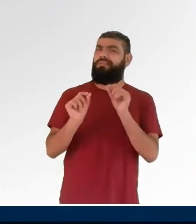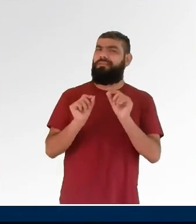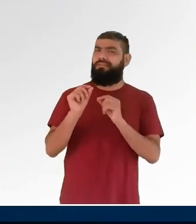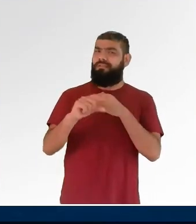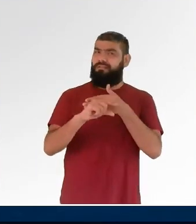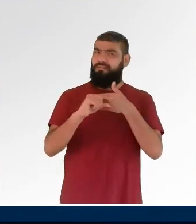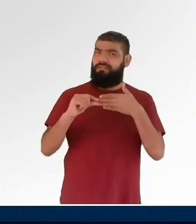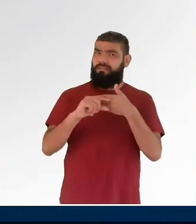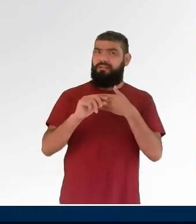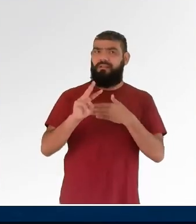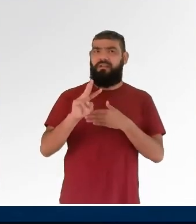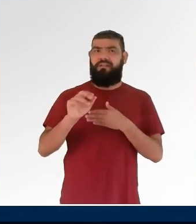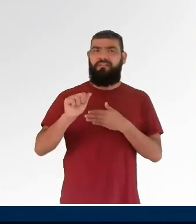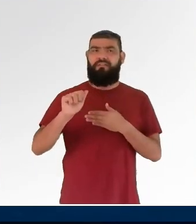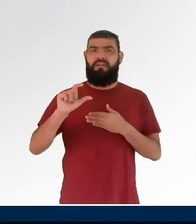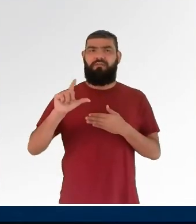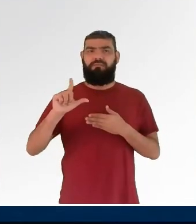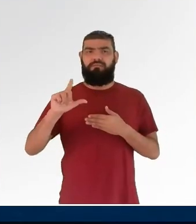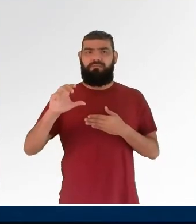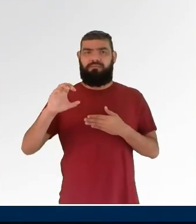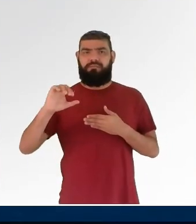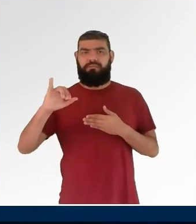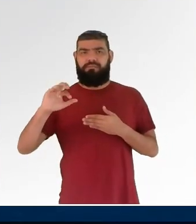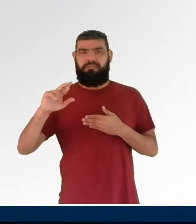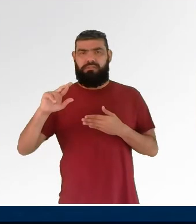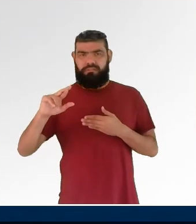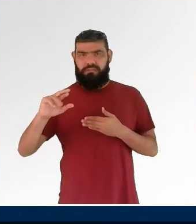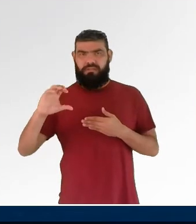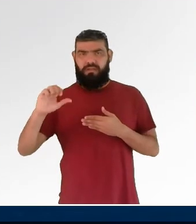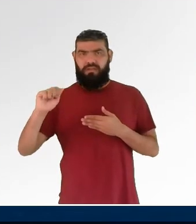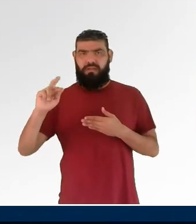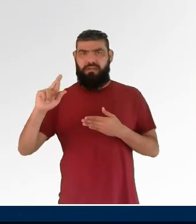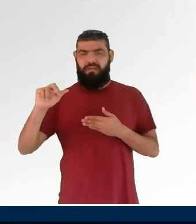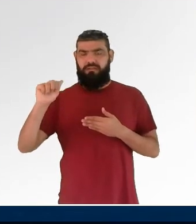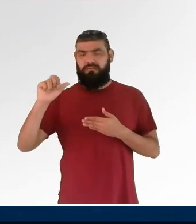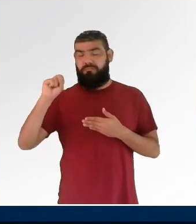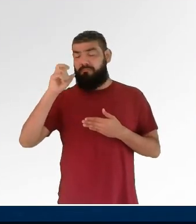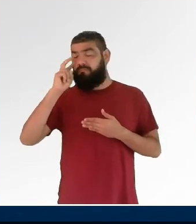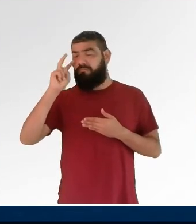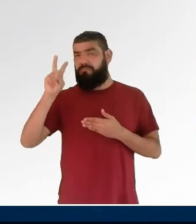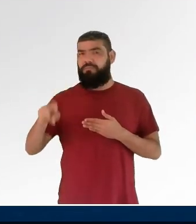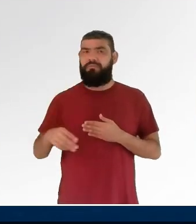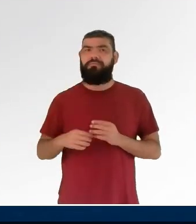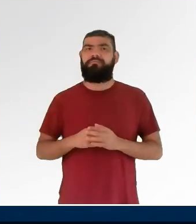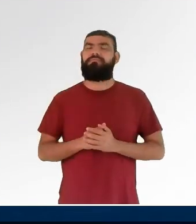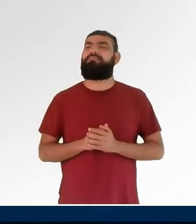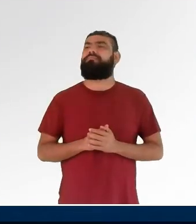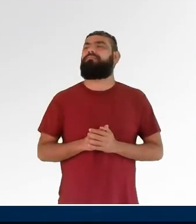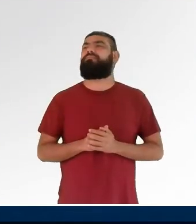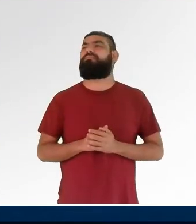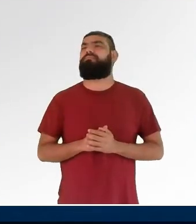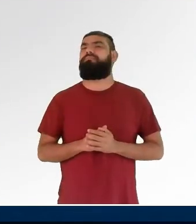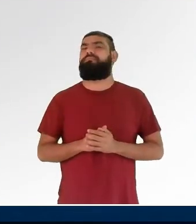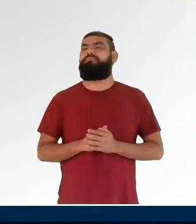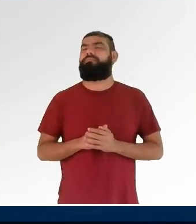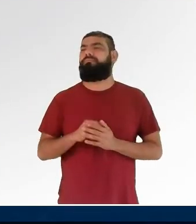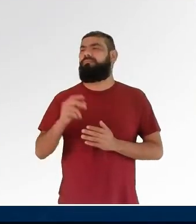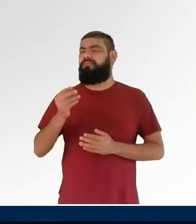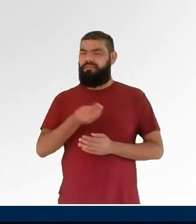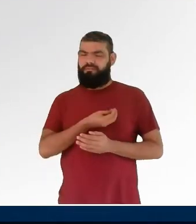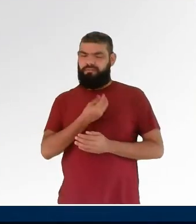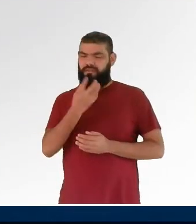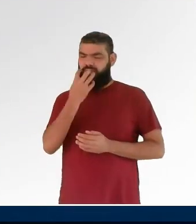Olha o que diz o Valci. Às vezes a vida de cão é cama quentinha, comida,